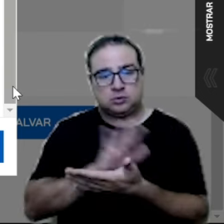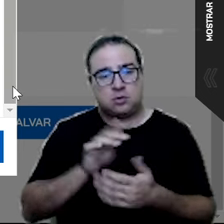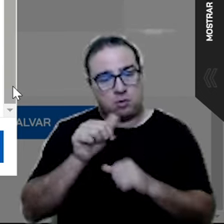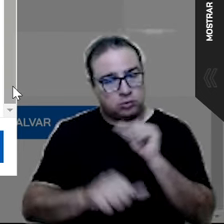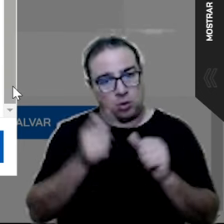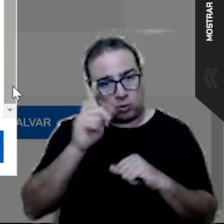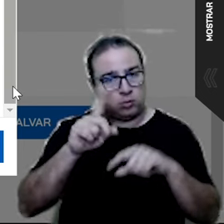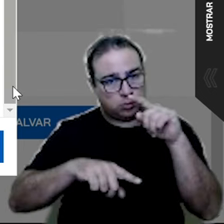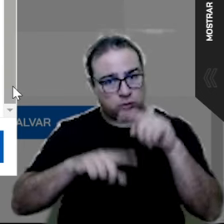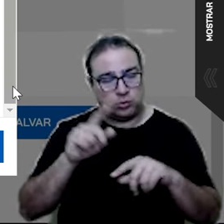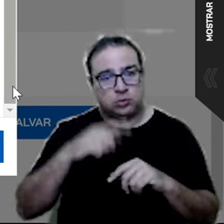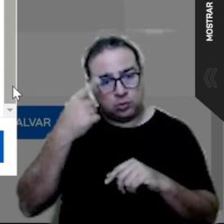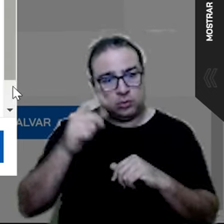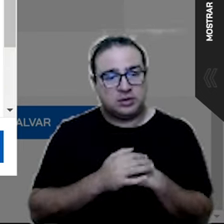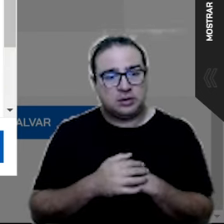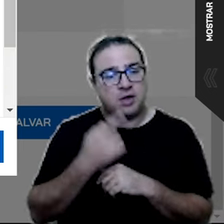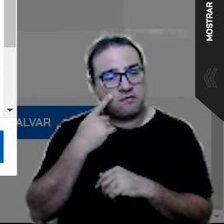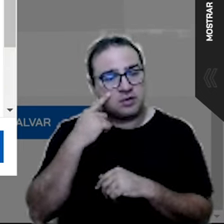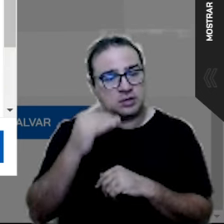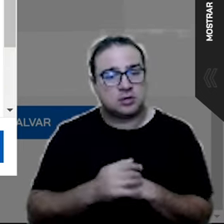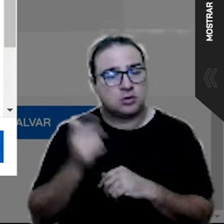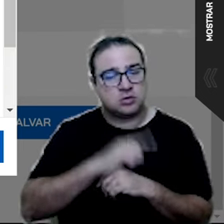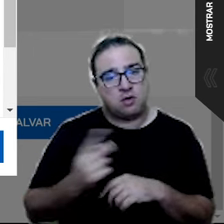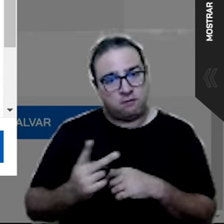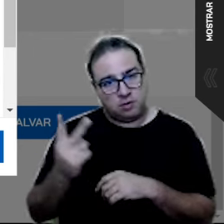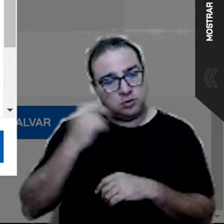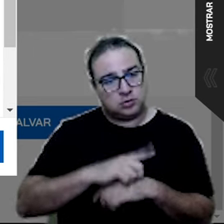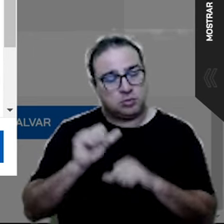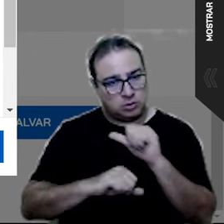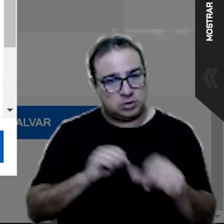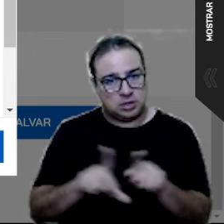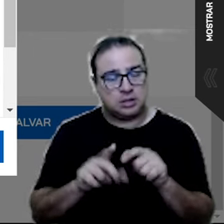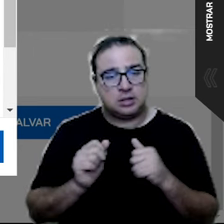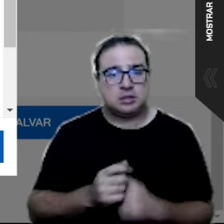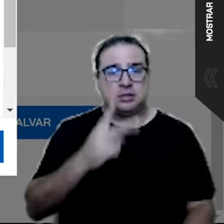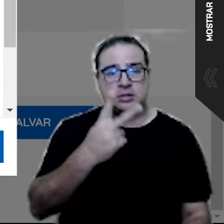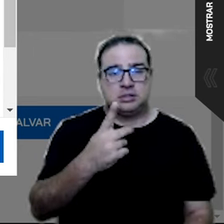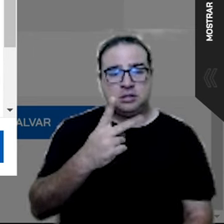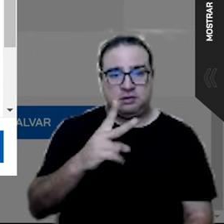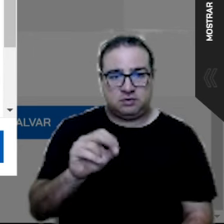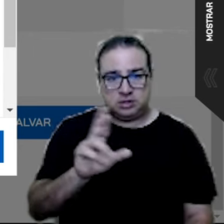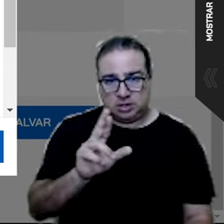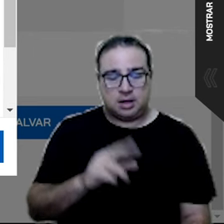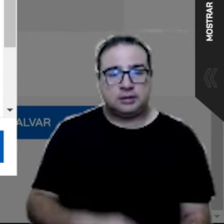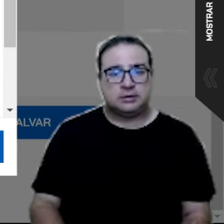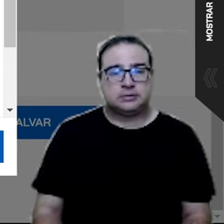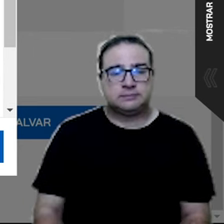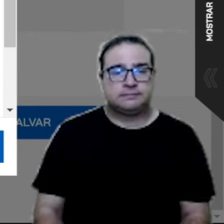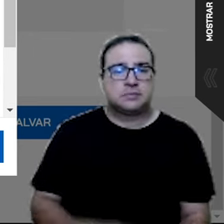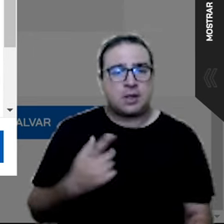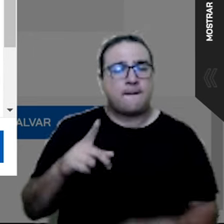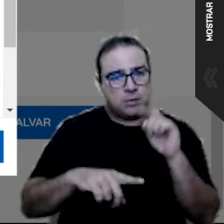aqui eu vou alterar o próximo produto Mas ó repara consigo alterar valor se for o caso Vou colocar aqui r$ 0